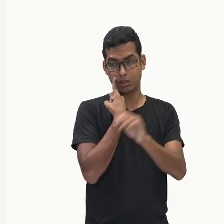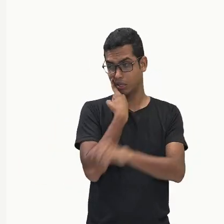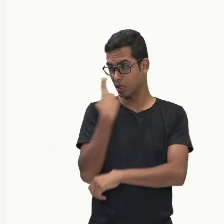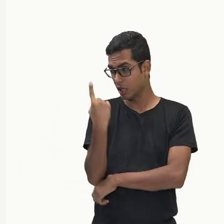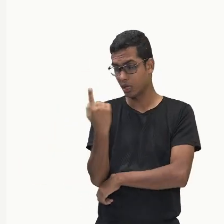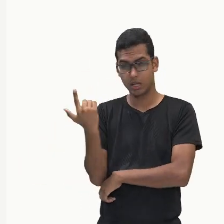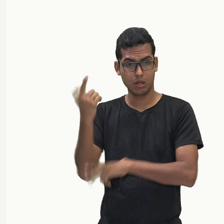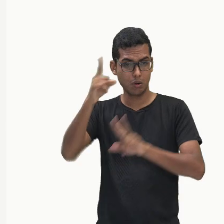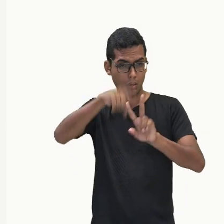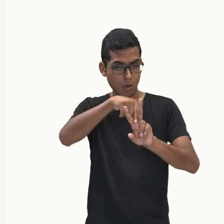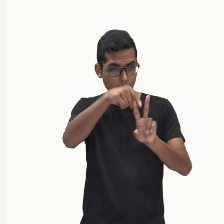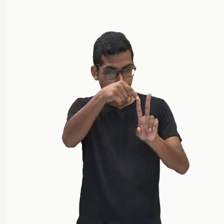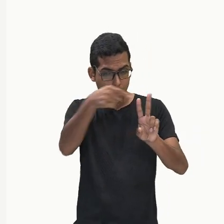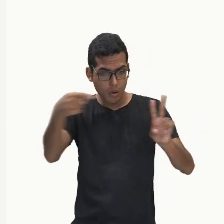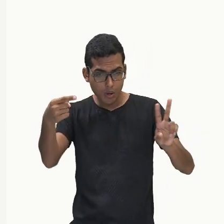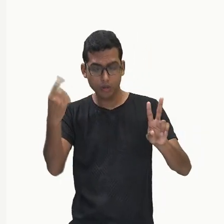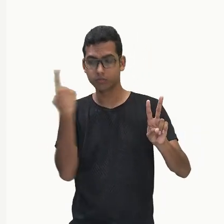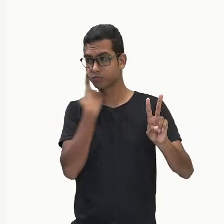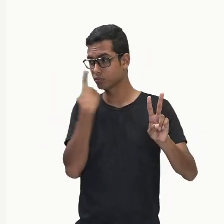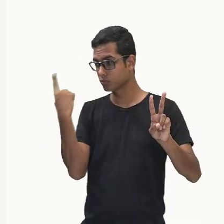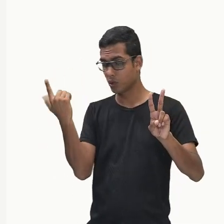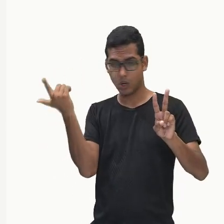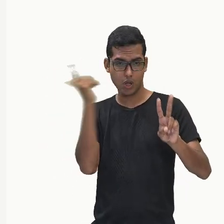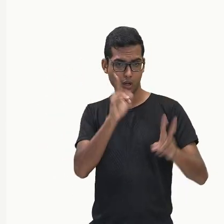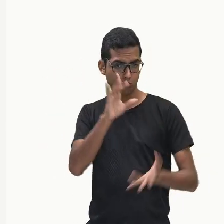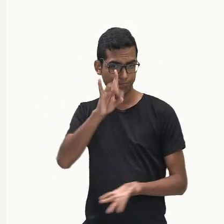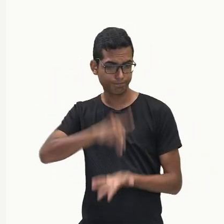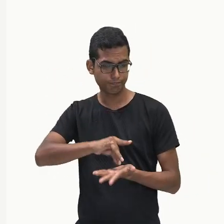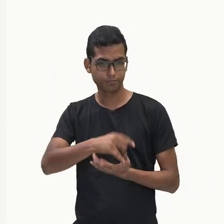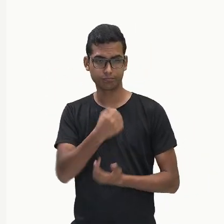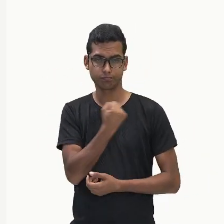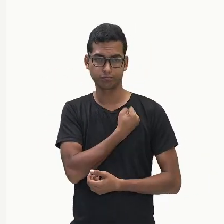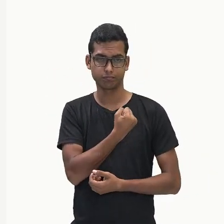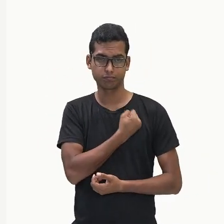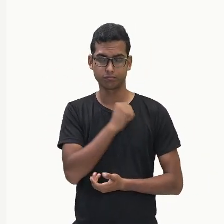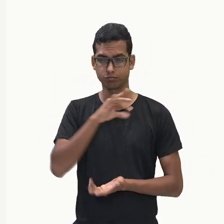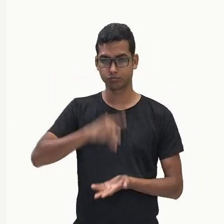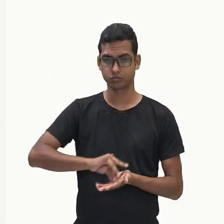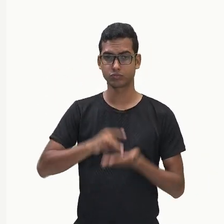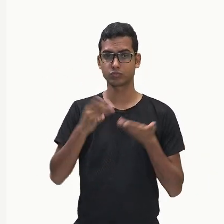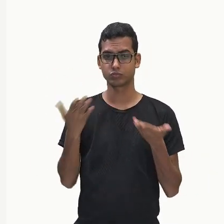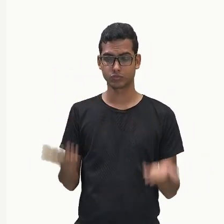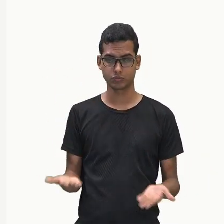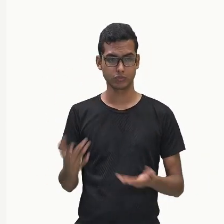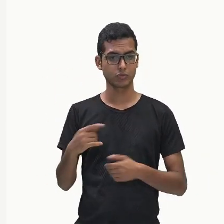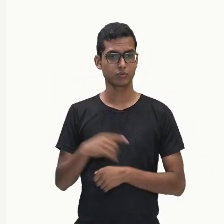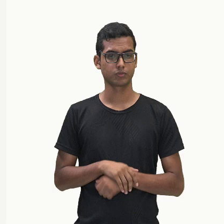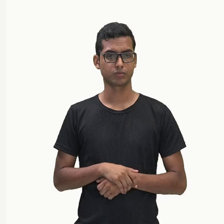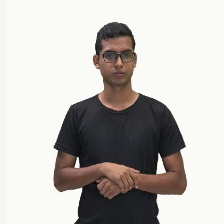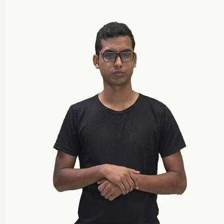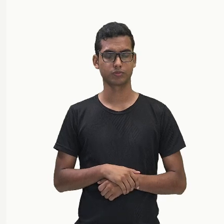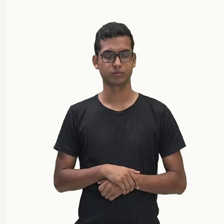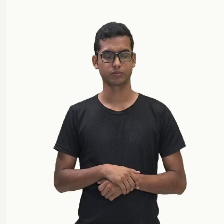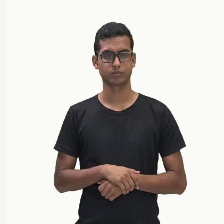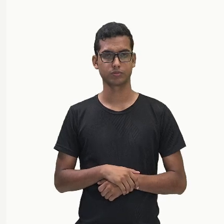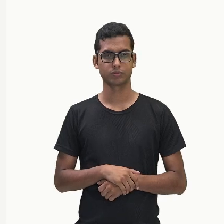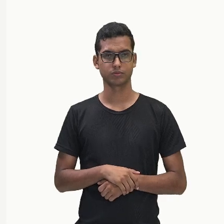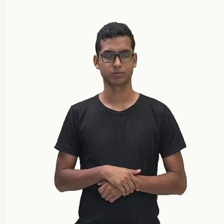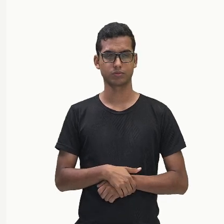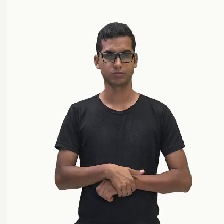raiz dentro do conjunto dos números reais. Então, geralmente, a gente escreve, né,